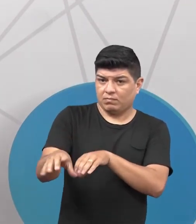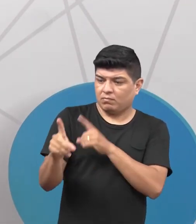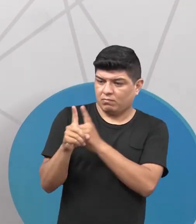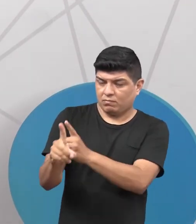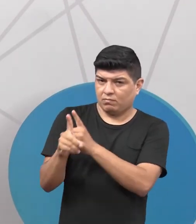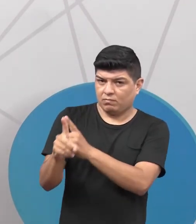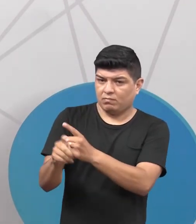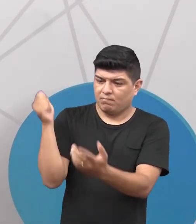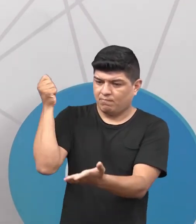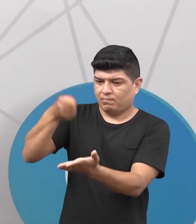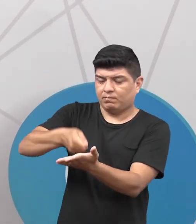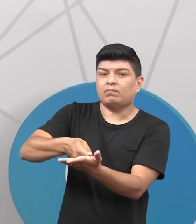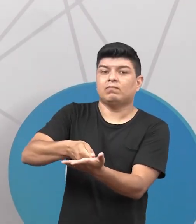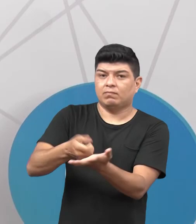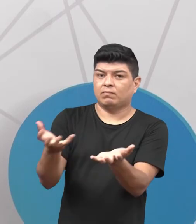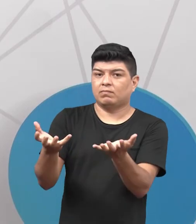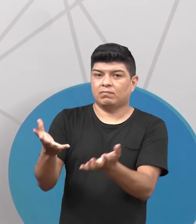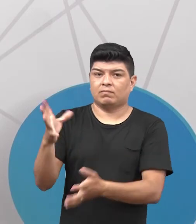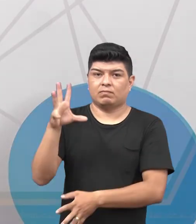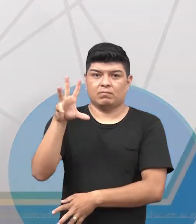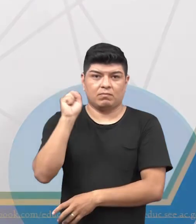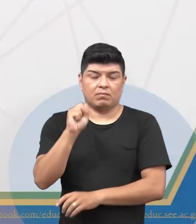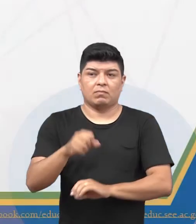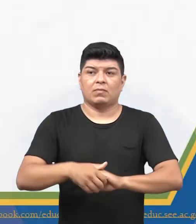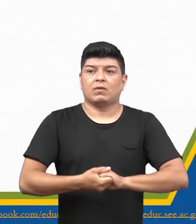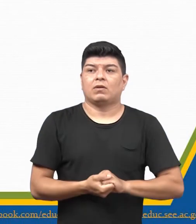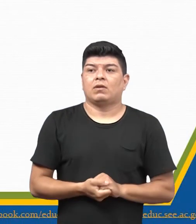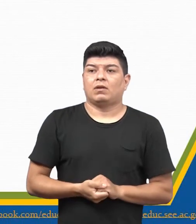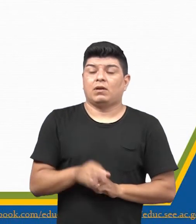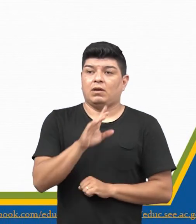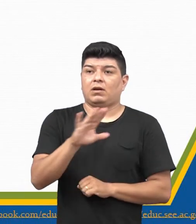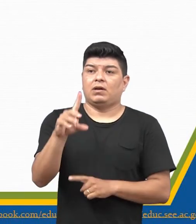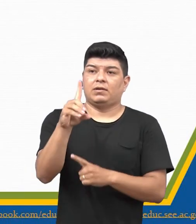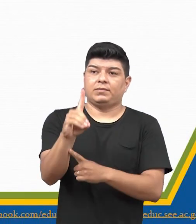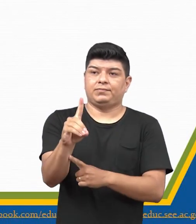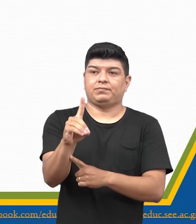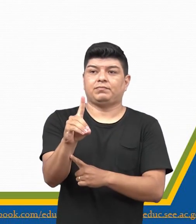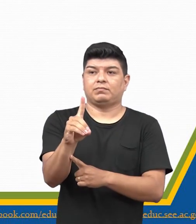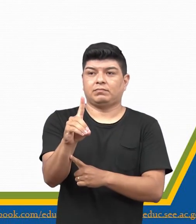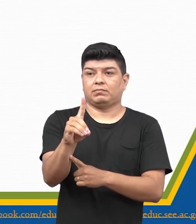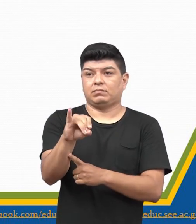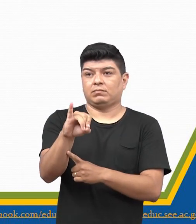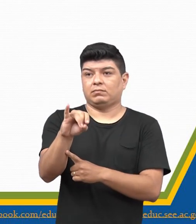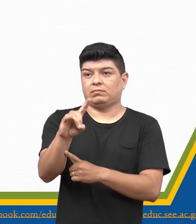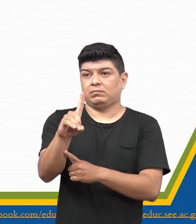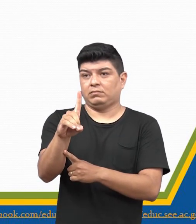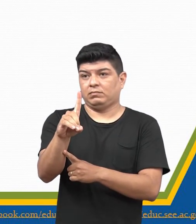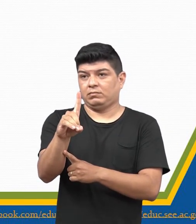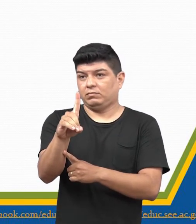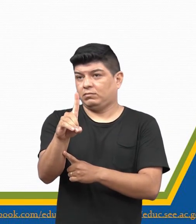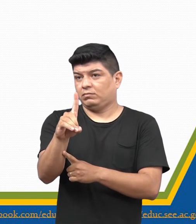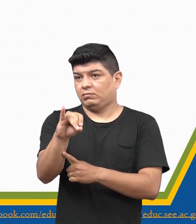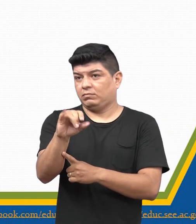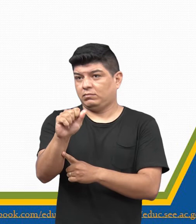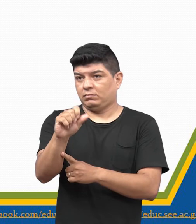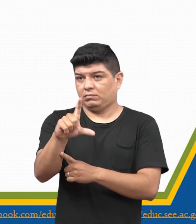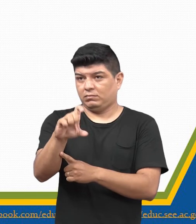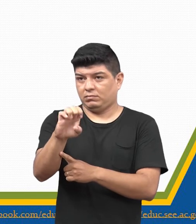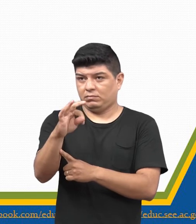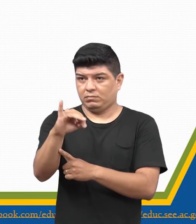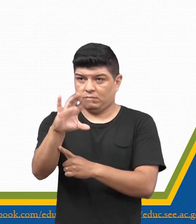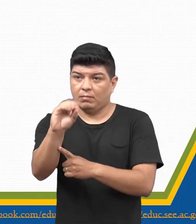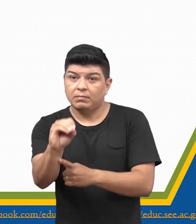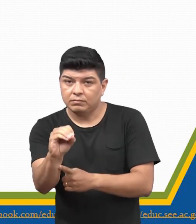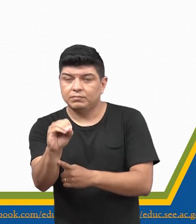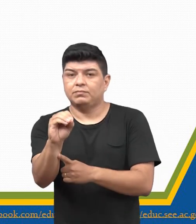discípulo que está pagando quer ouvir. Agora, a letra D. Dialética, então do pensamento dialético.